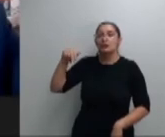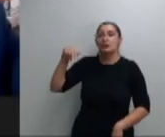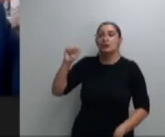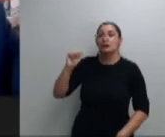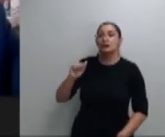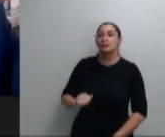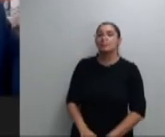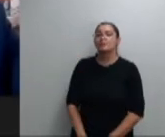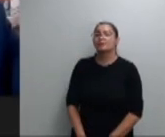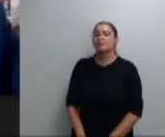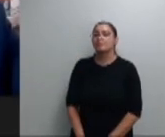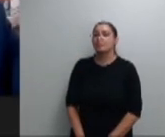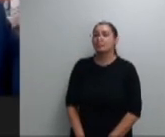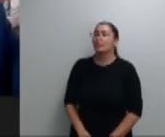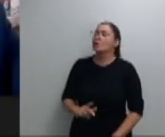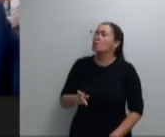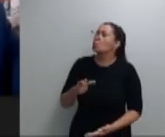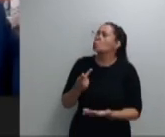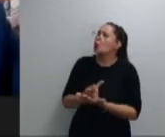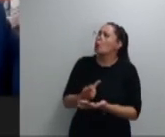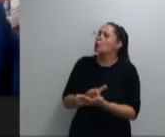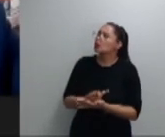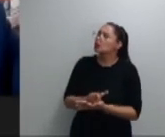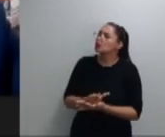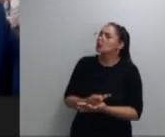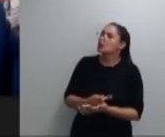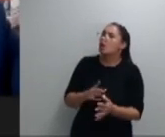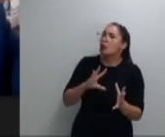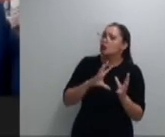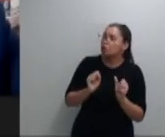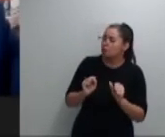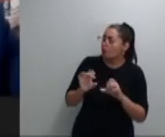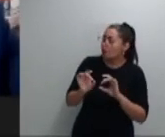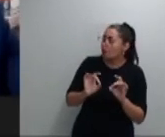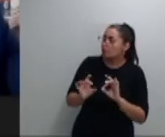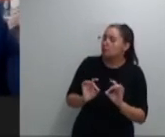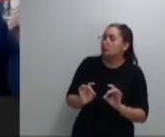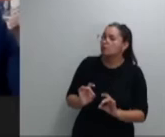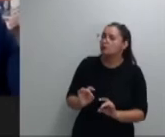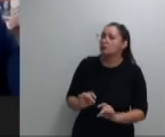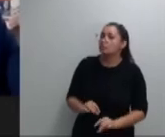tanto eu como a ministra Regina tiramos o destaque não é isso ministra Regina?